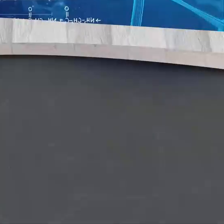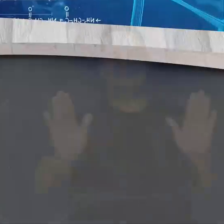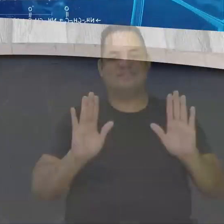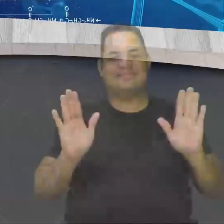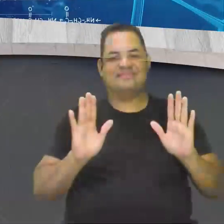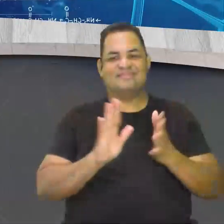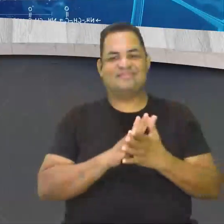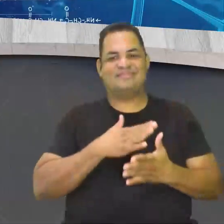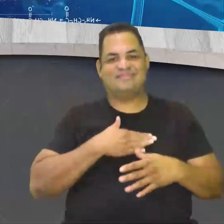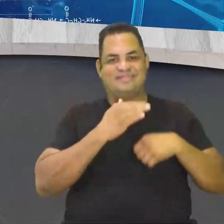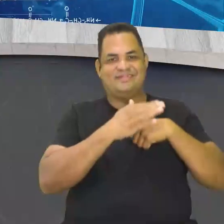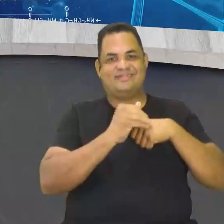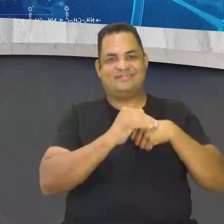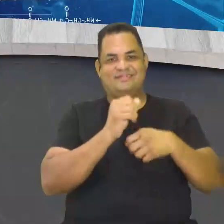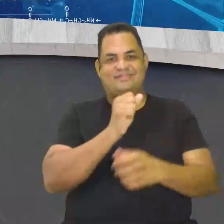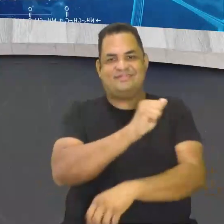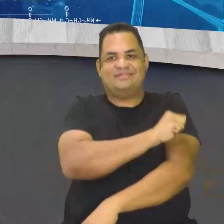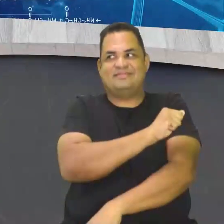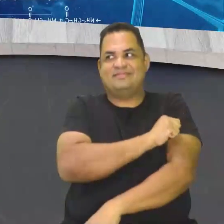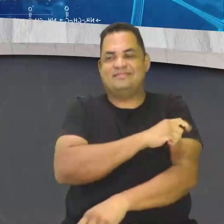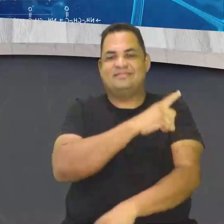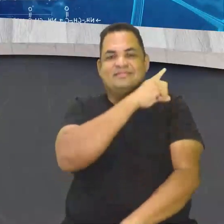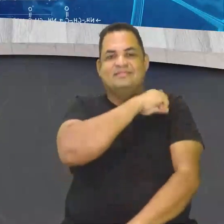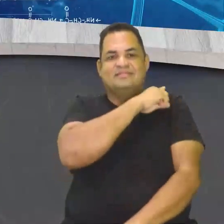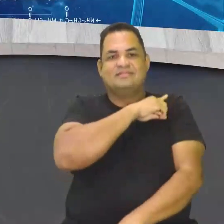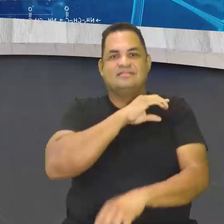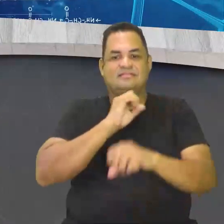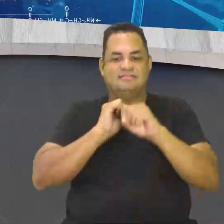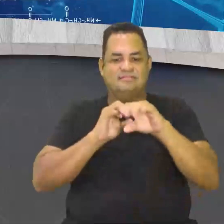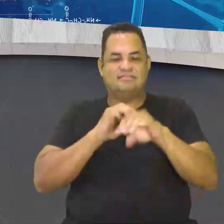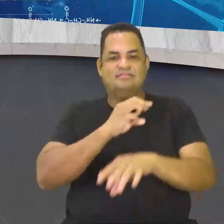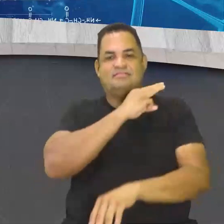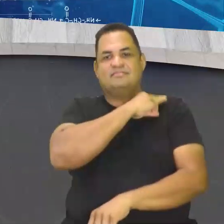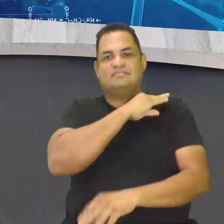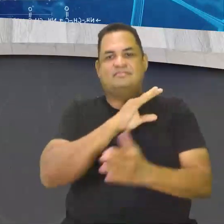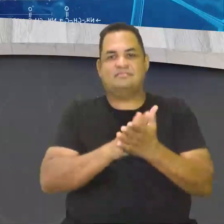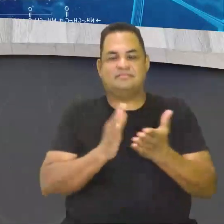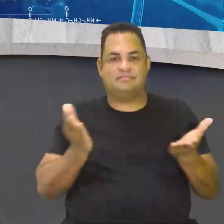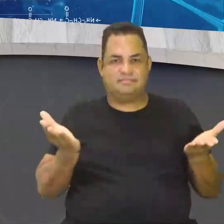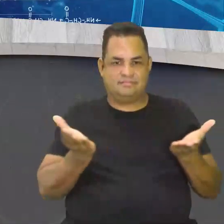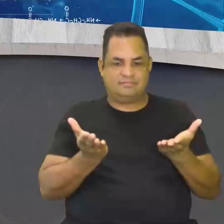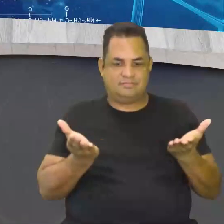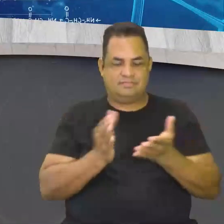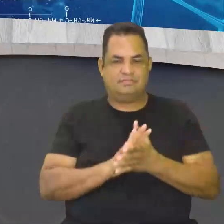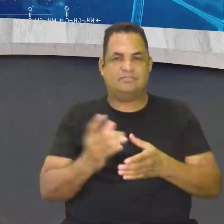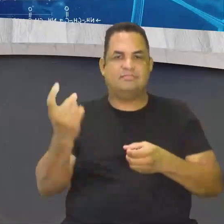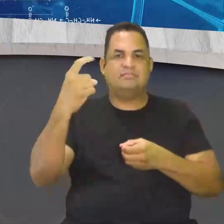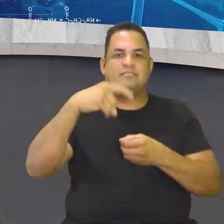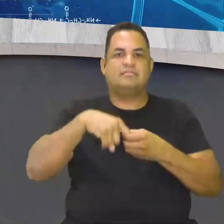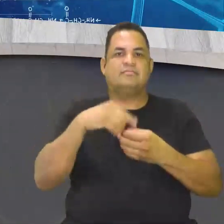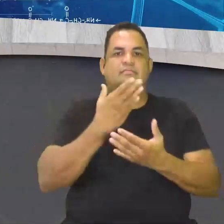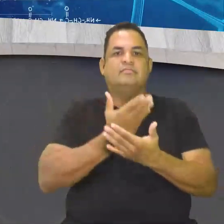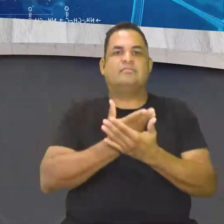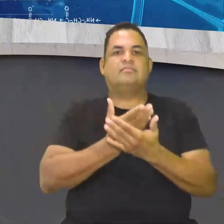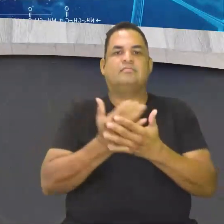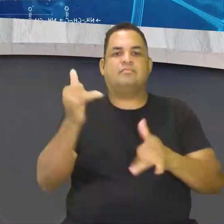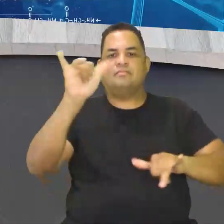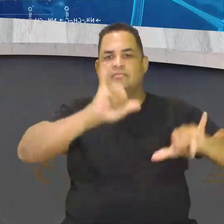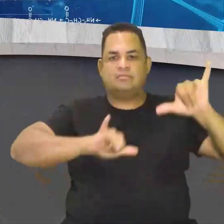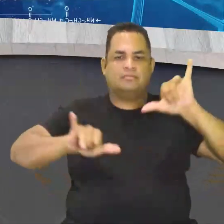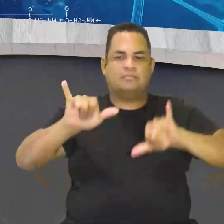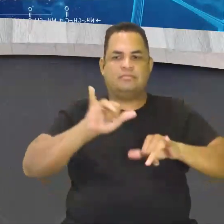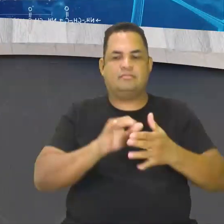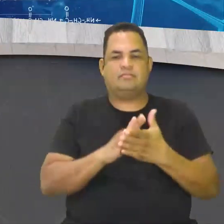Olá, meus caros alunos do primeiro ano do ensino médio. Estamos aqui de volta com mais uma aula de Química